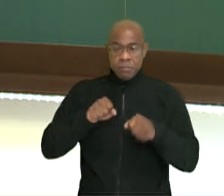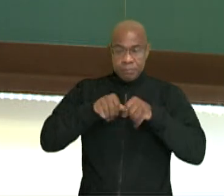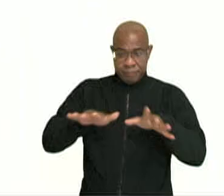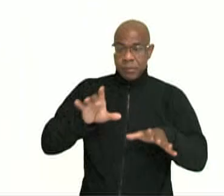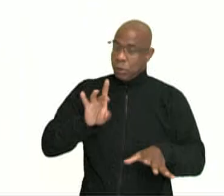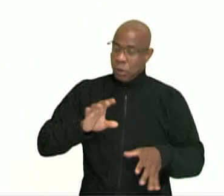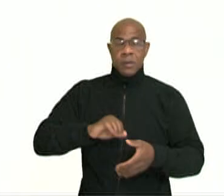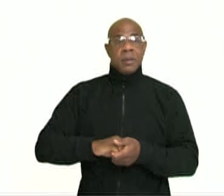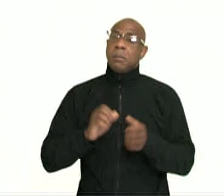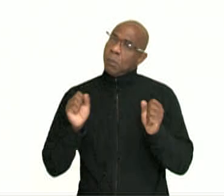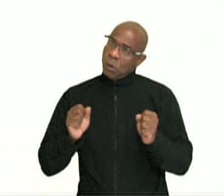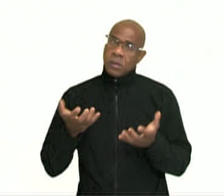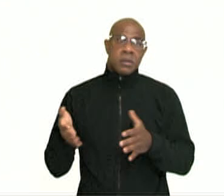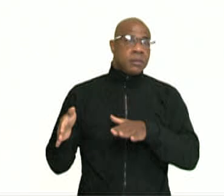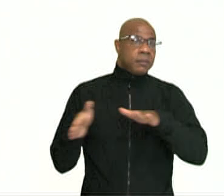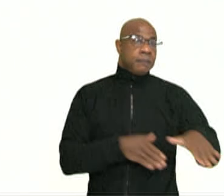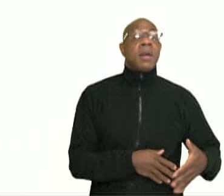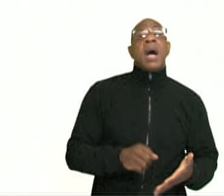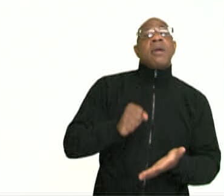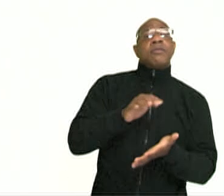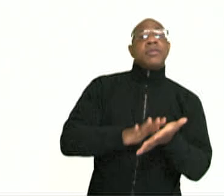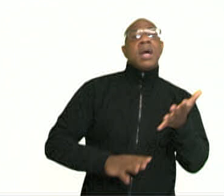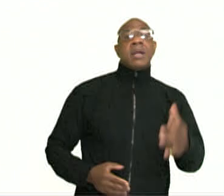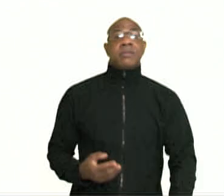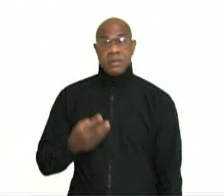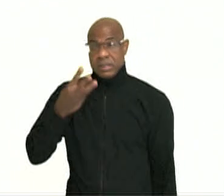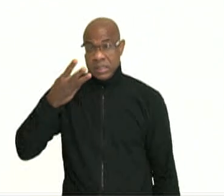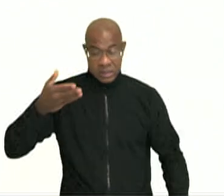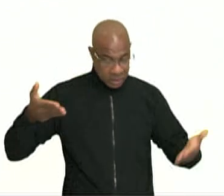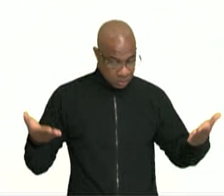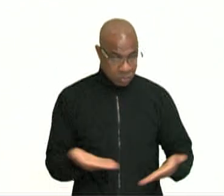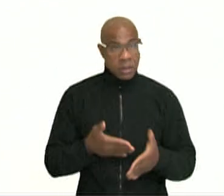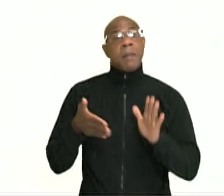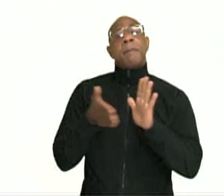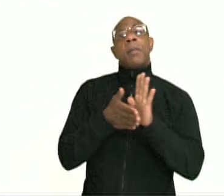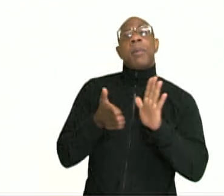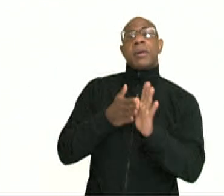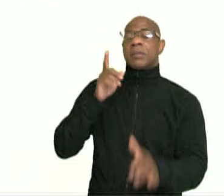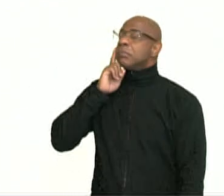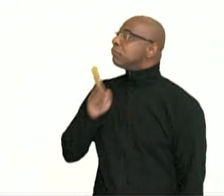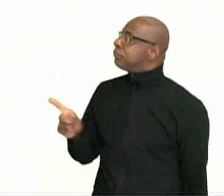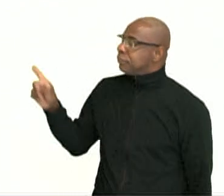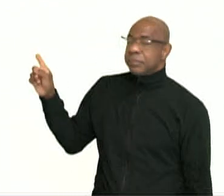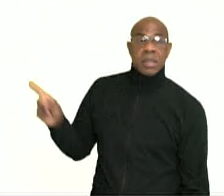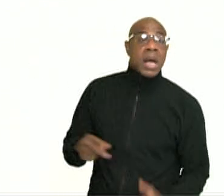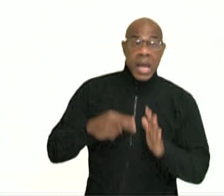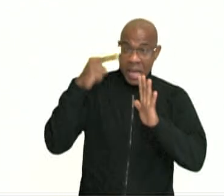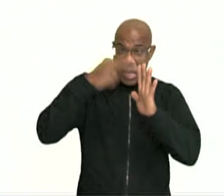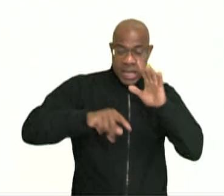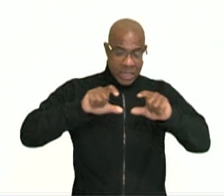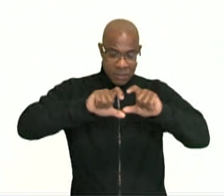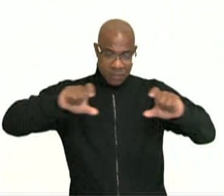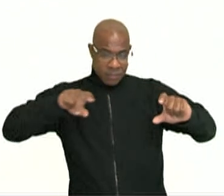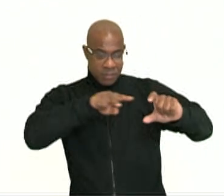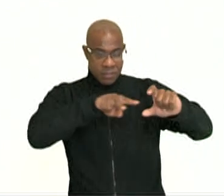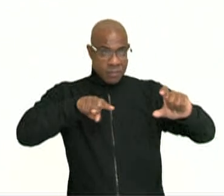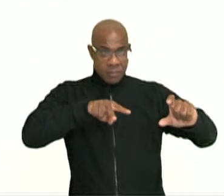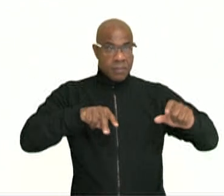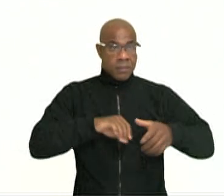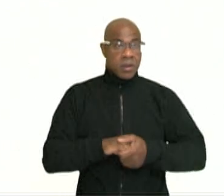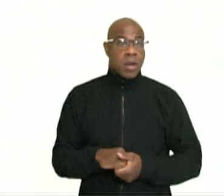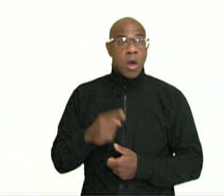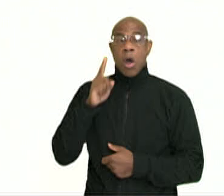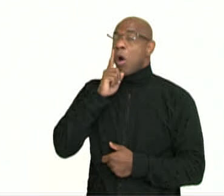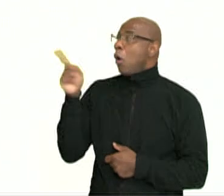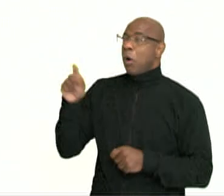Atividade 3. Chegamos à atividade 3, né? Vamos ver a proposta, então. Releia esse trecho. Olha o